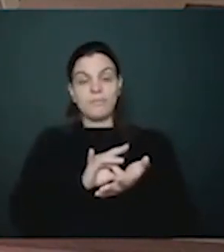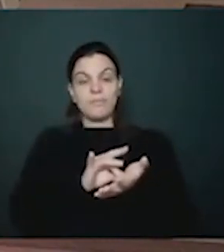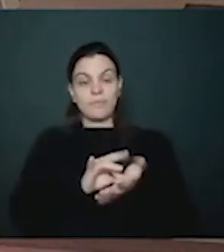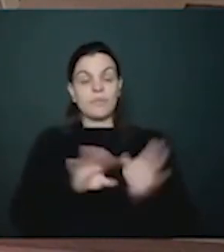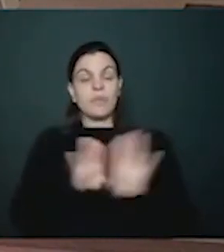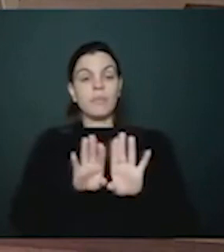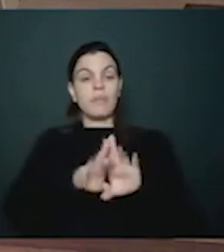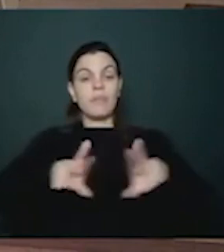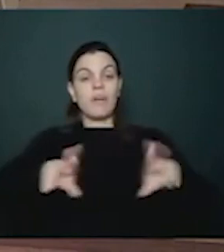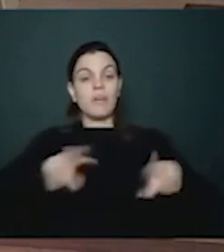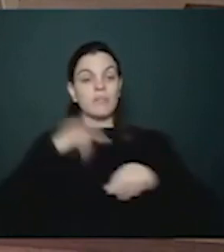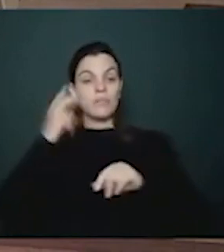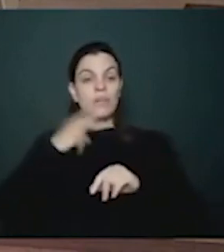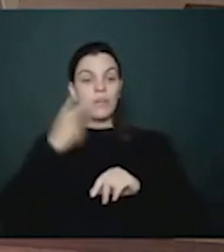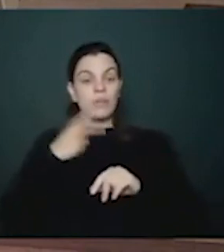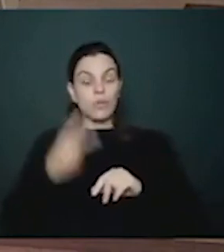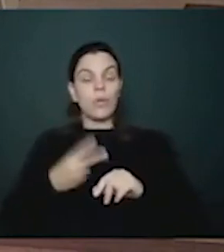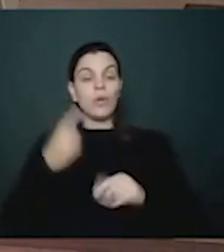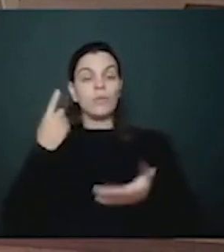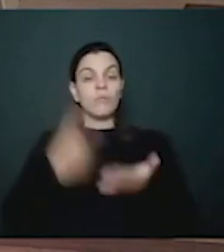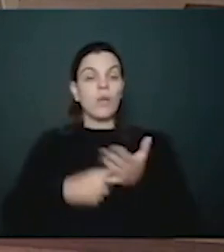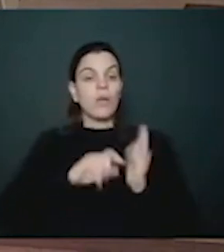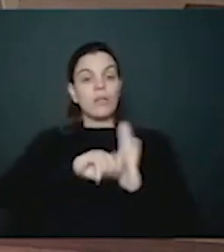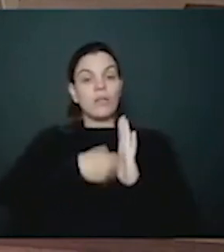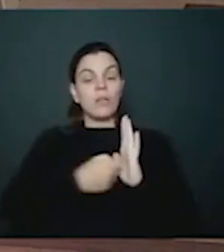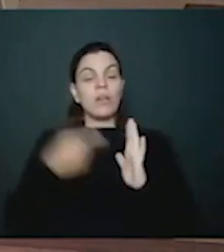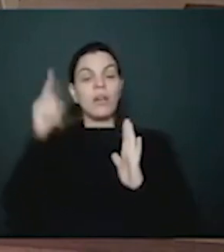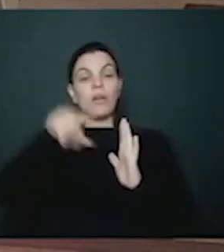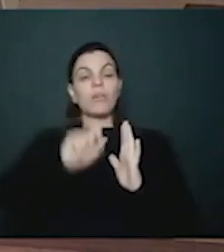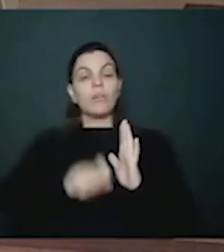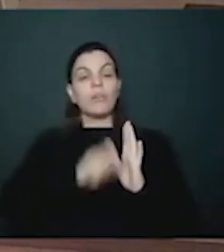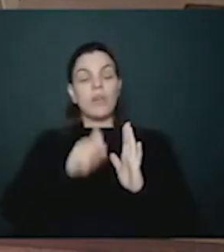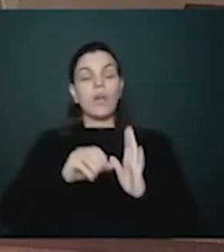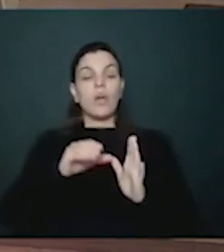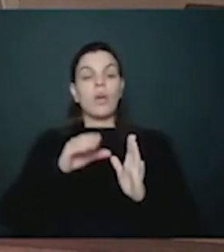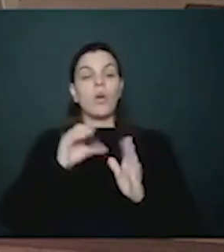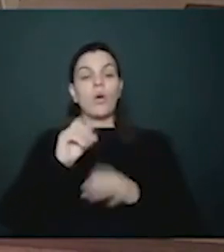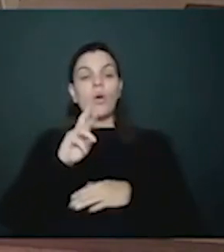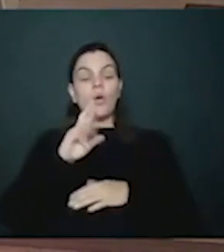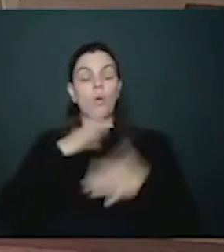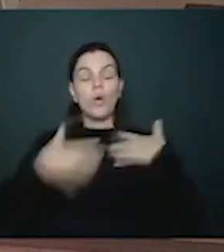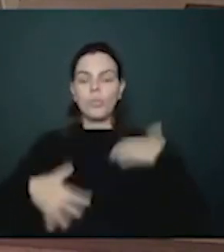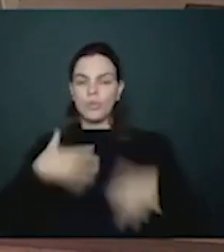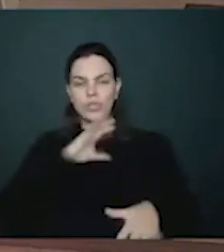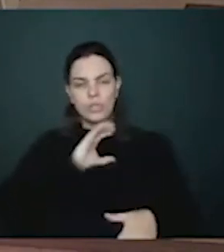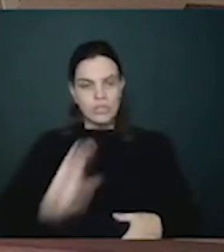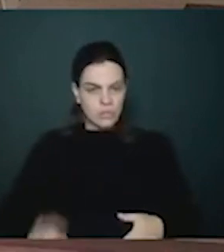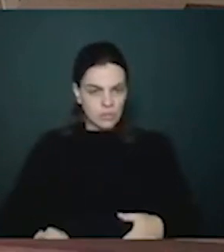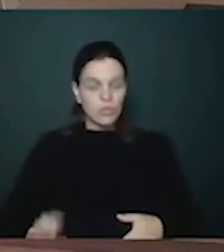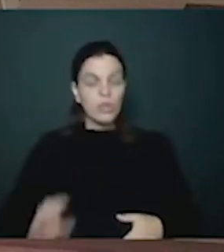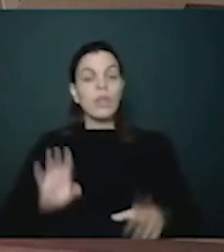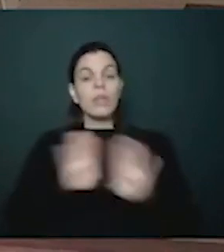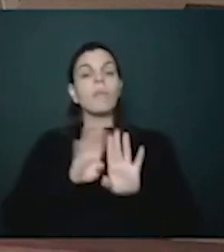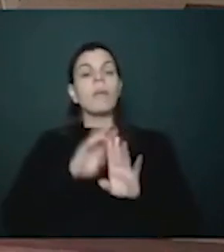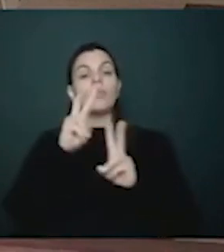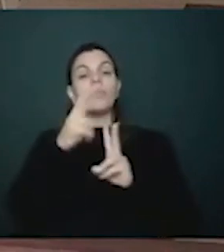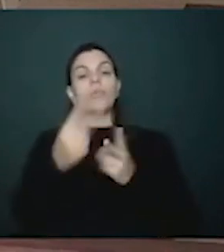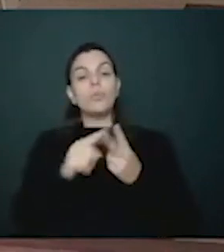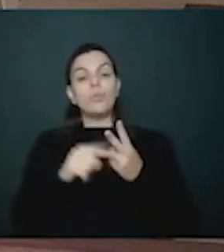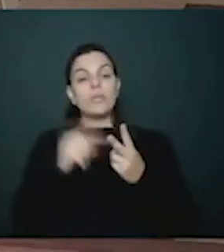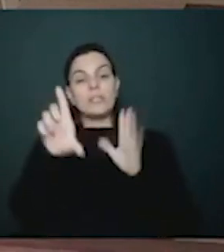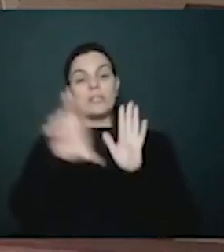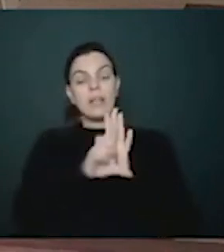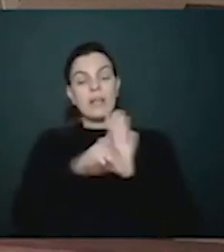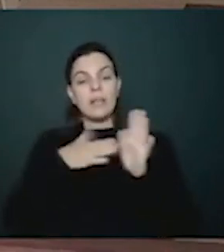evento Corpus Christi no calendário oficial e também duas leis de minha autoria, uma que instituiu a festa de Nossa Senhora